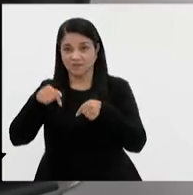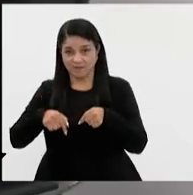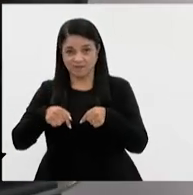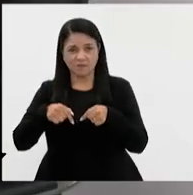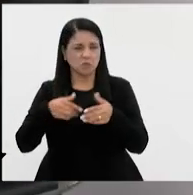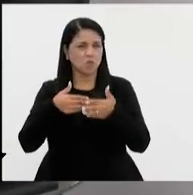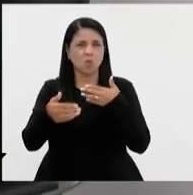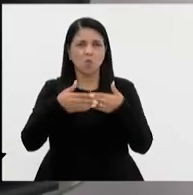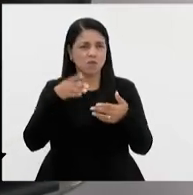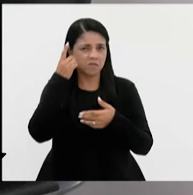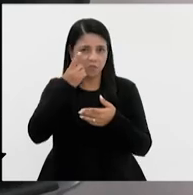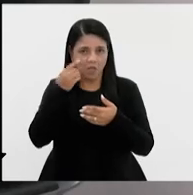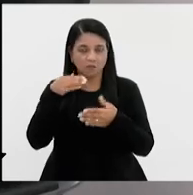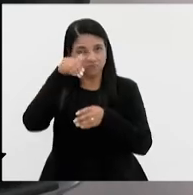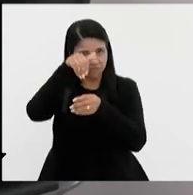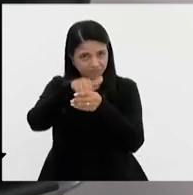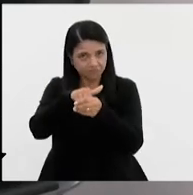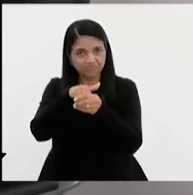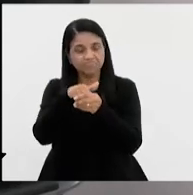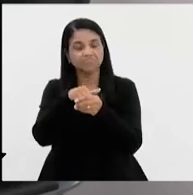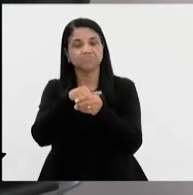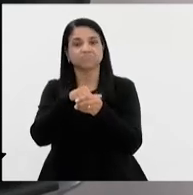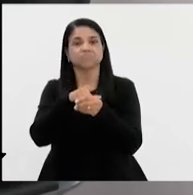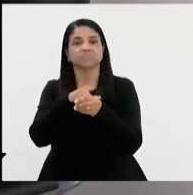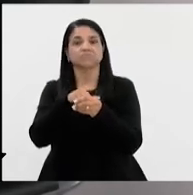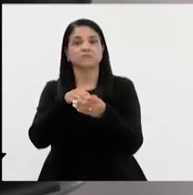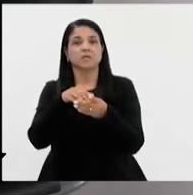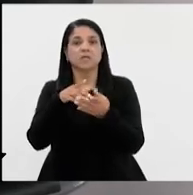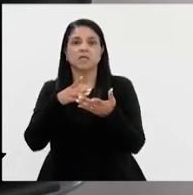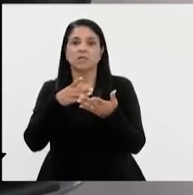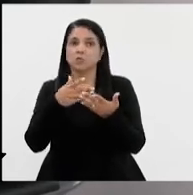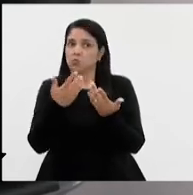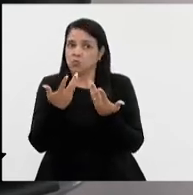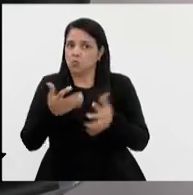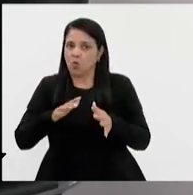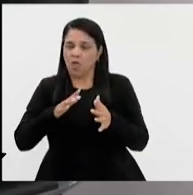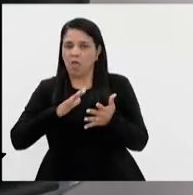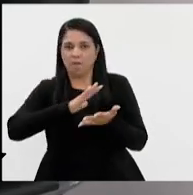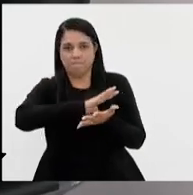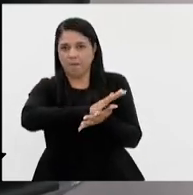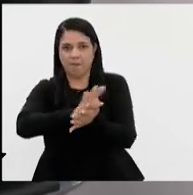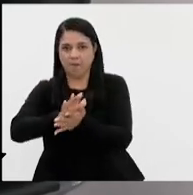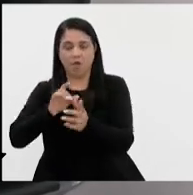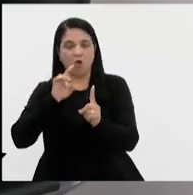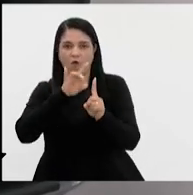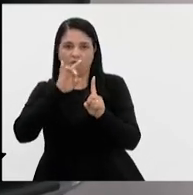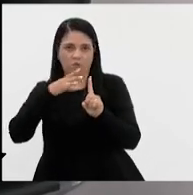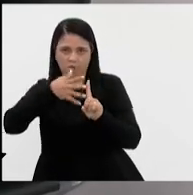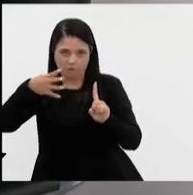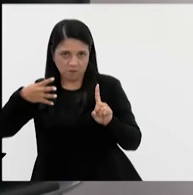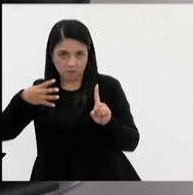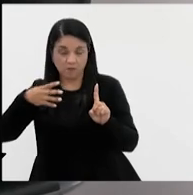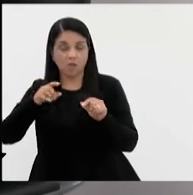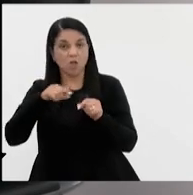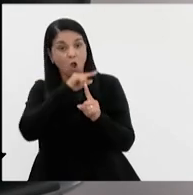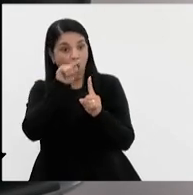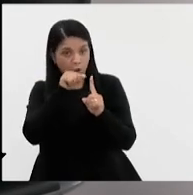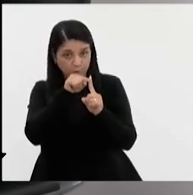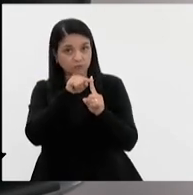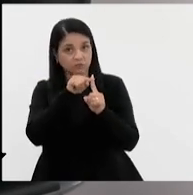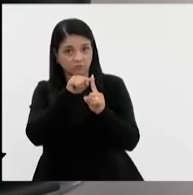deputado que vote a favor esteja cometendo qualquer tipo de transfobia. Ao contrário, e numa boa, que fique objetivo.